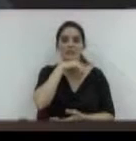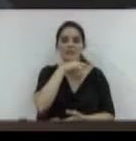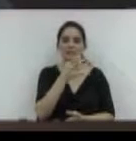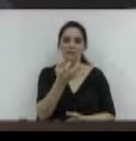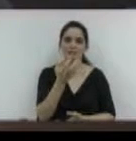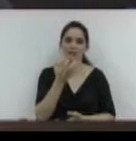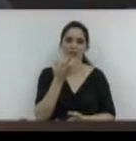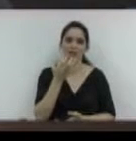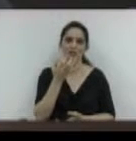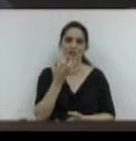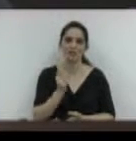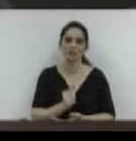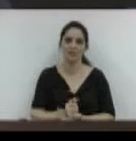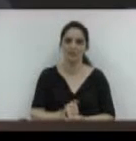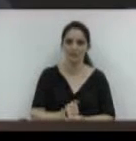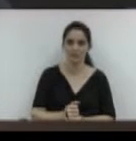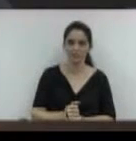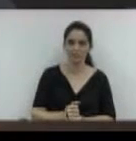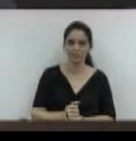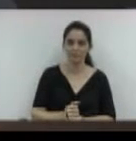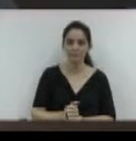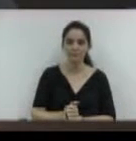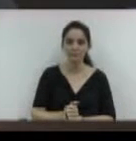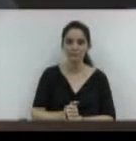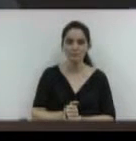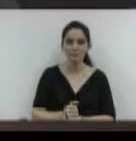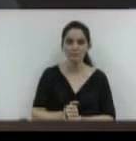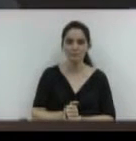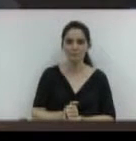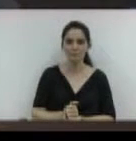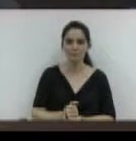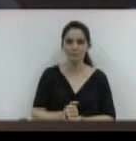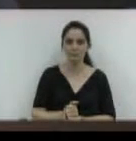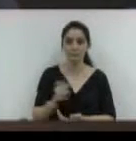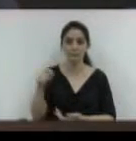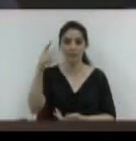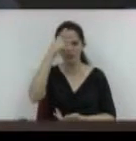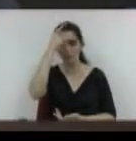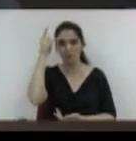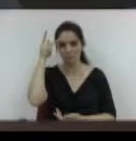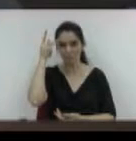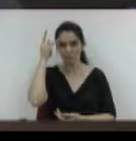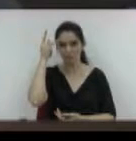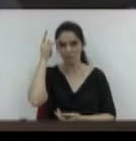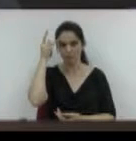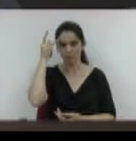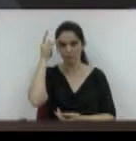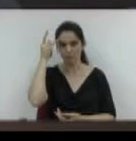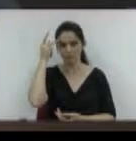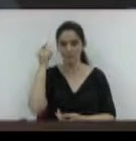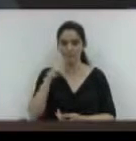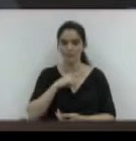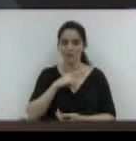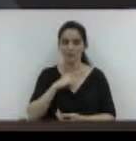as atividades de outros colegas de profissão. Aliás, o denunciado, com os